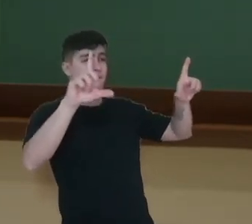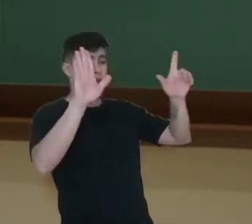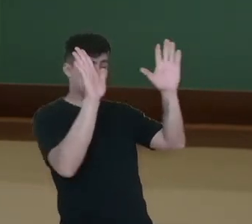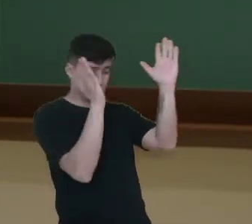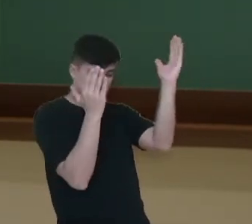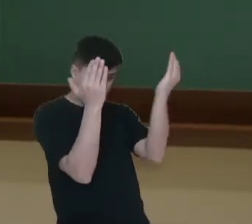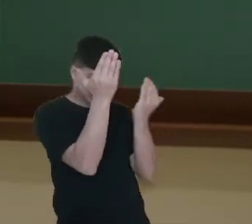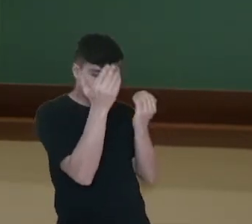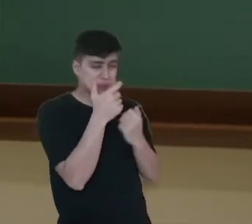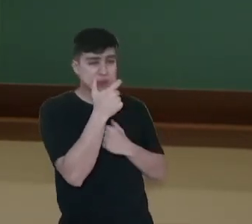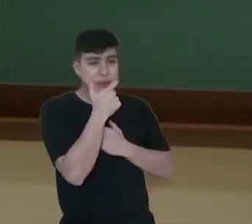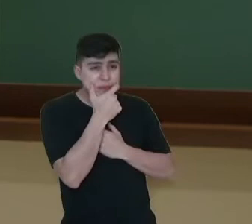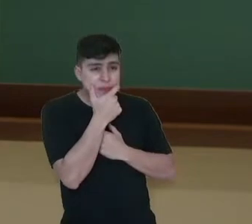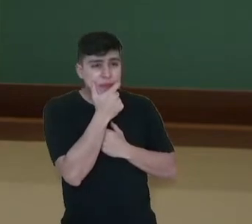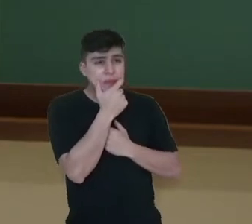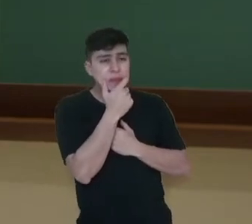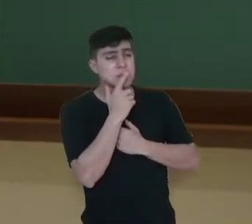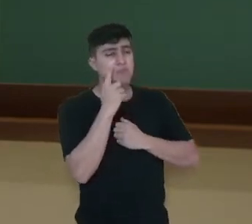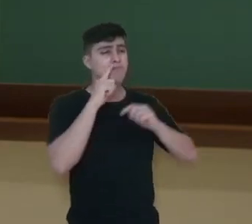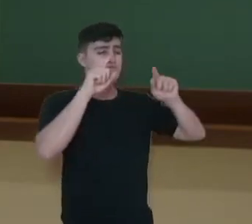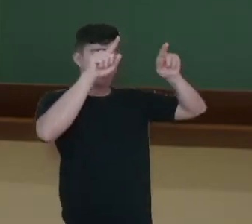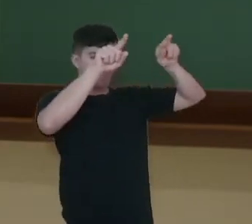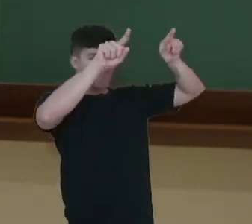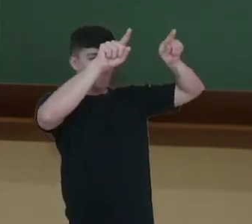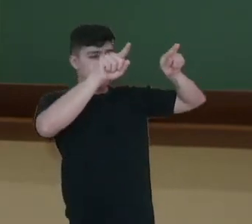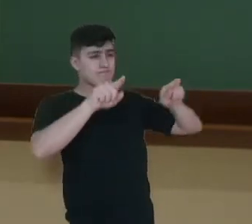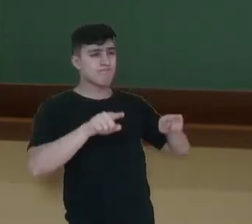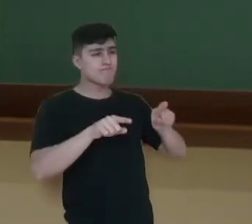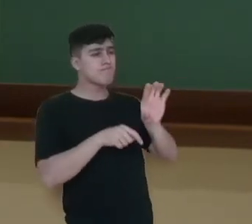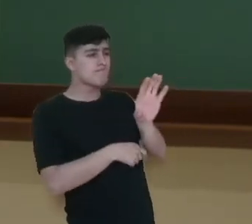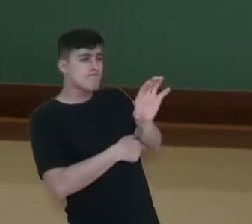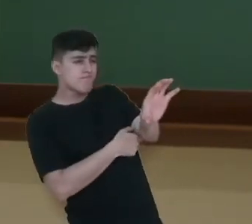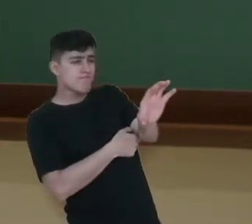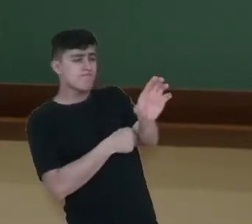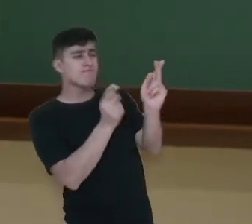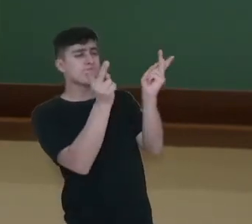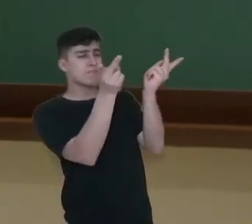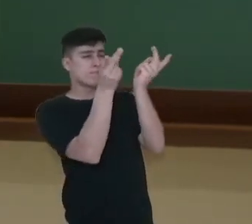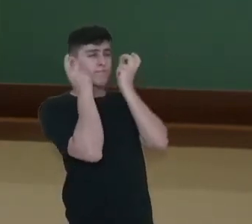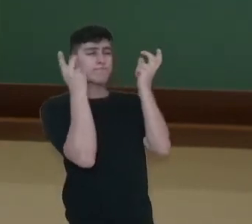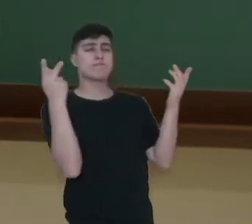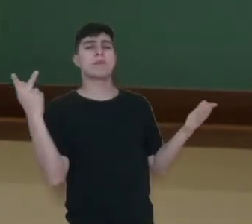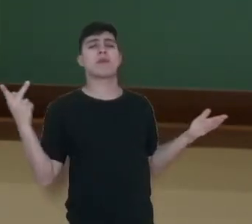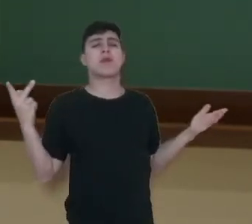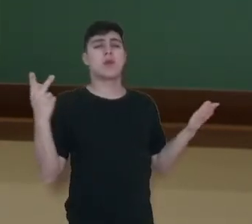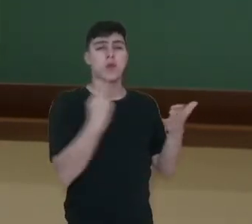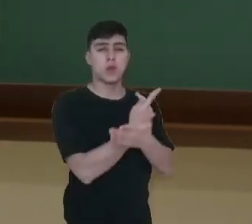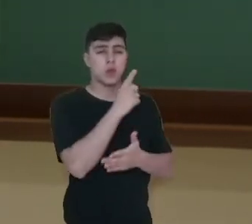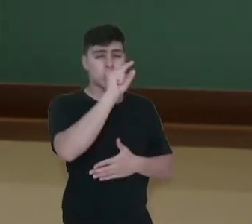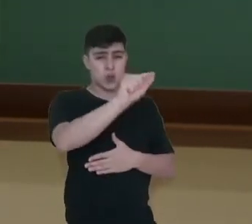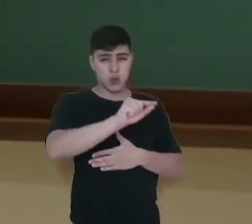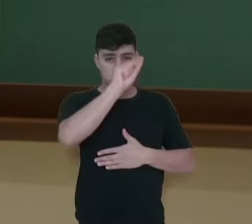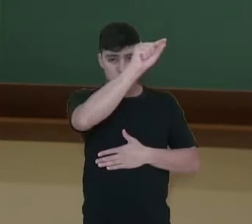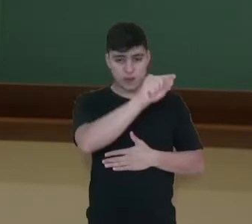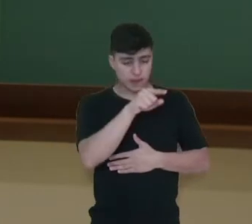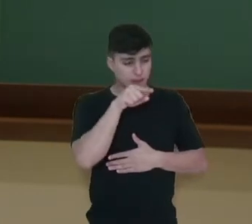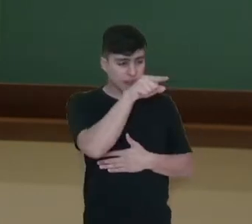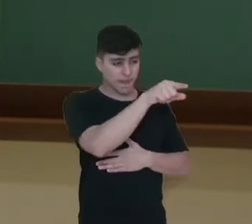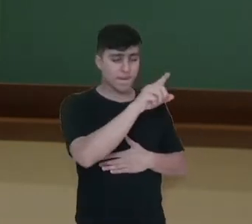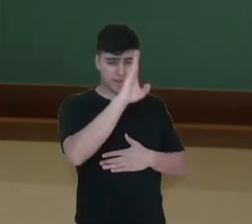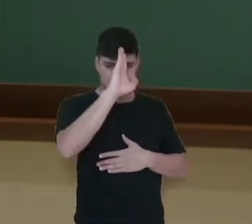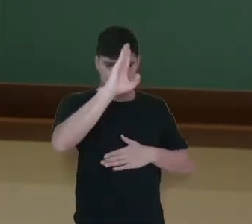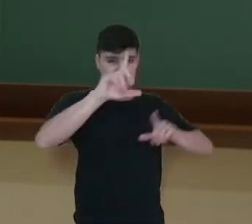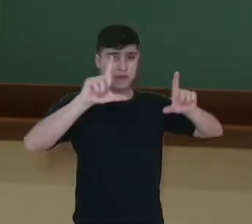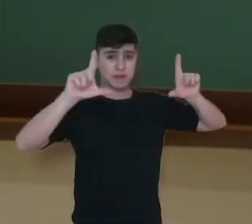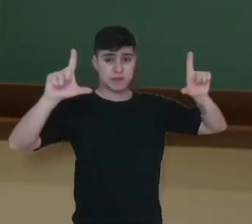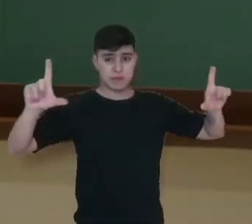Ao olhar para o centro da imagem, o que a gente pode observar? O que está acontecendo no centro, a imagem